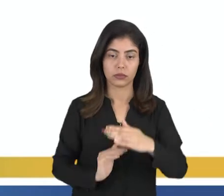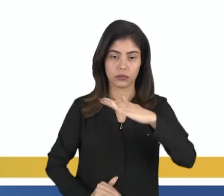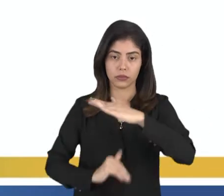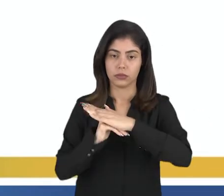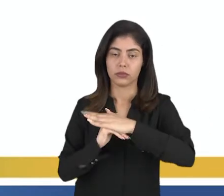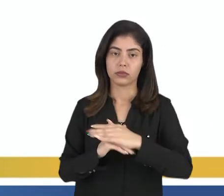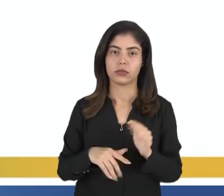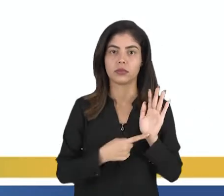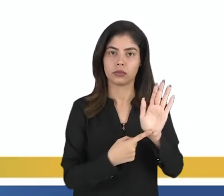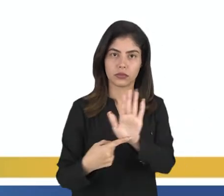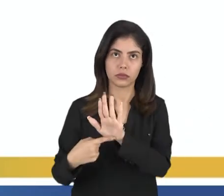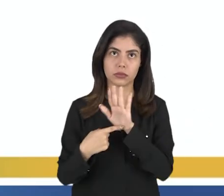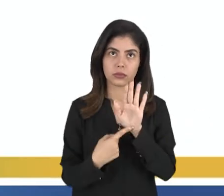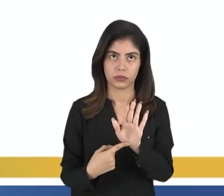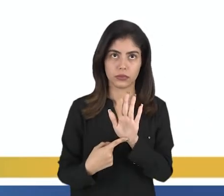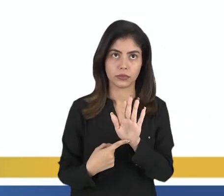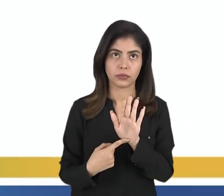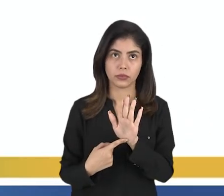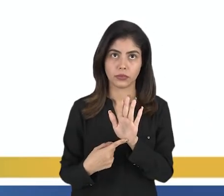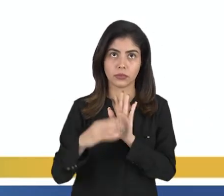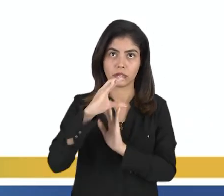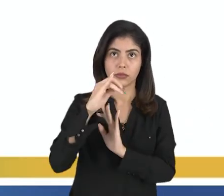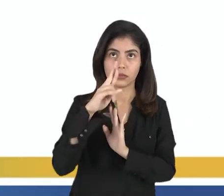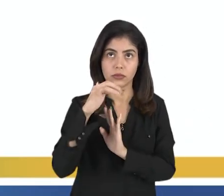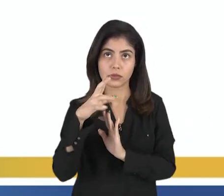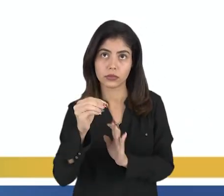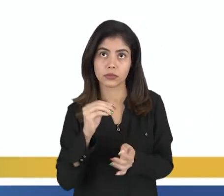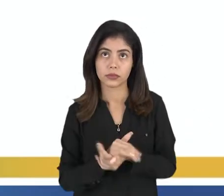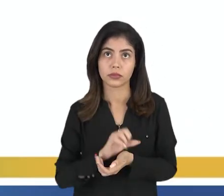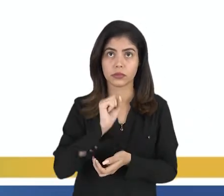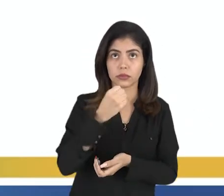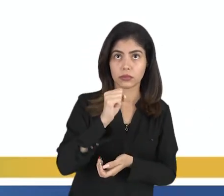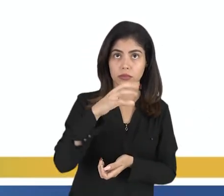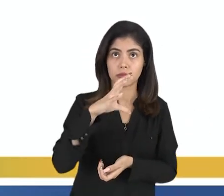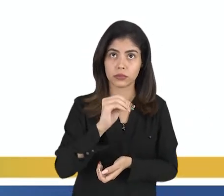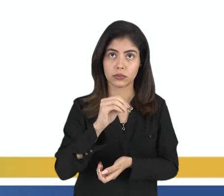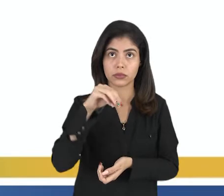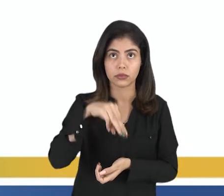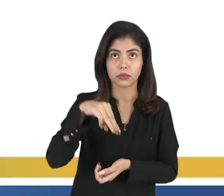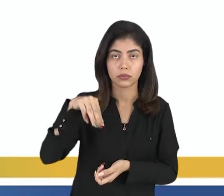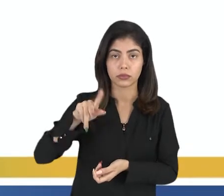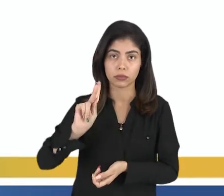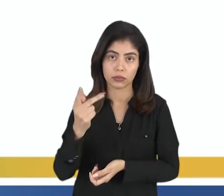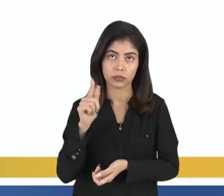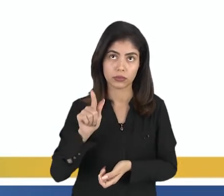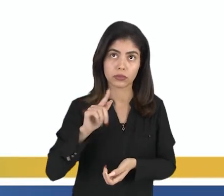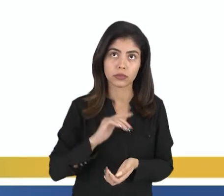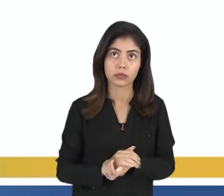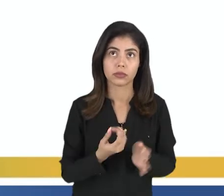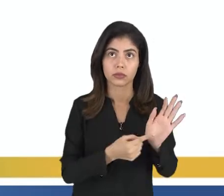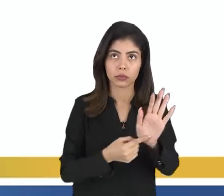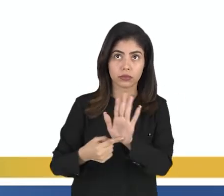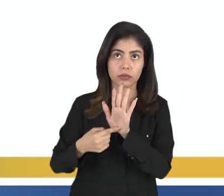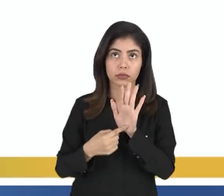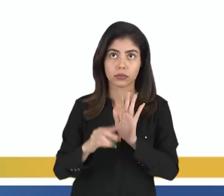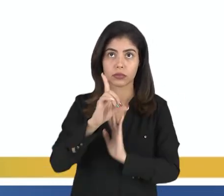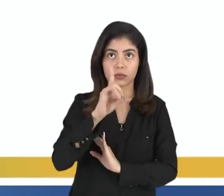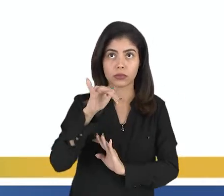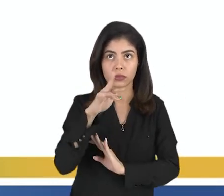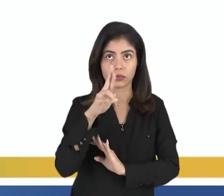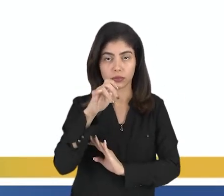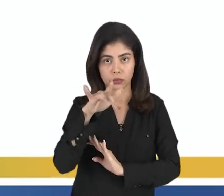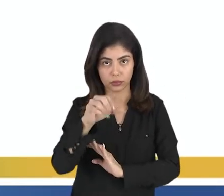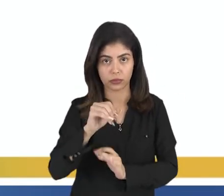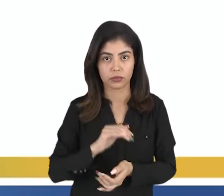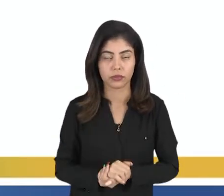essa pressão, e representa a pressão da sístole, e 80 miligramas de mercúrio que representa